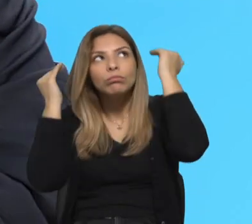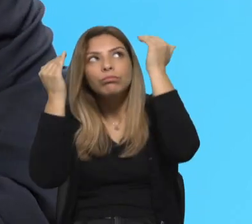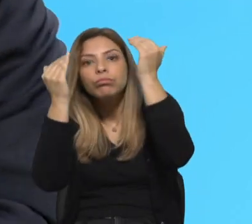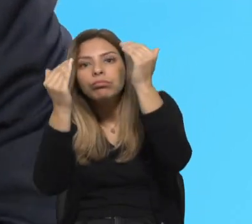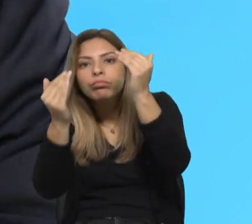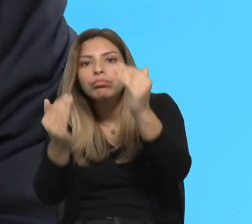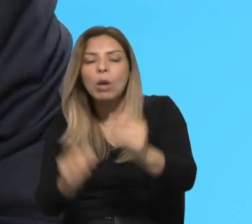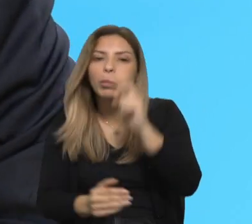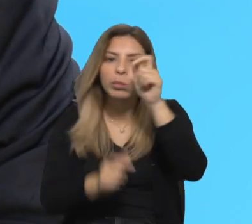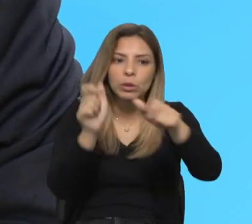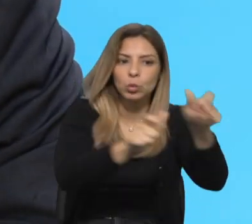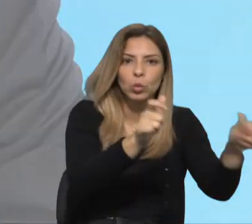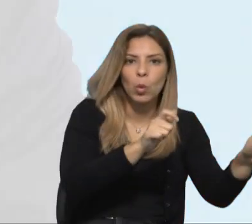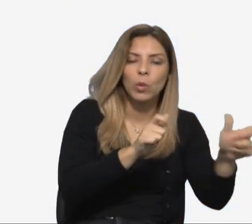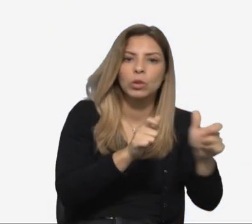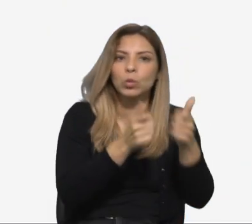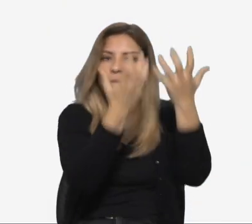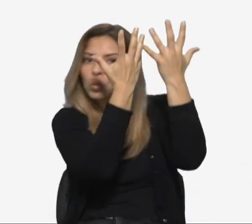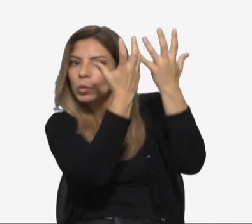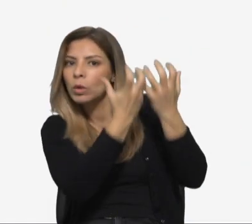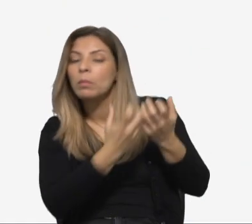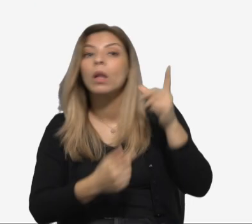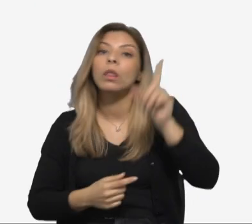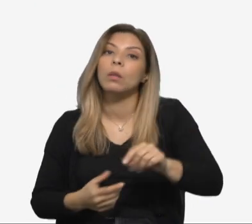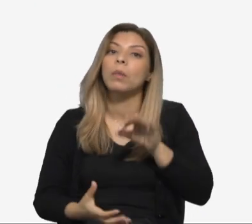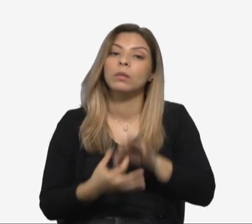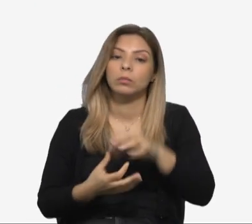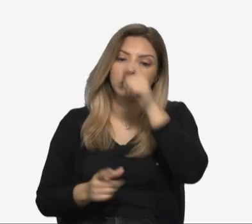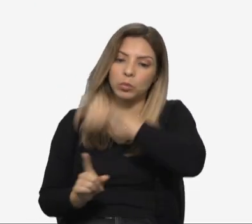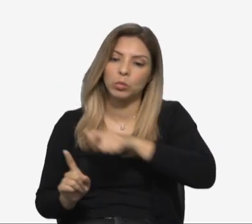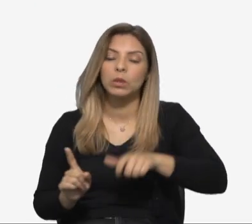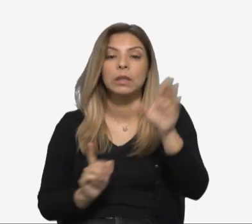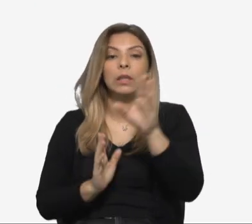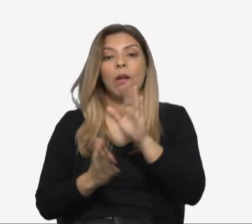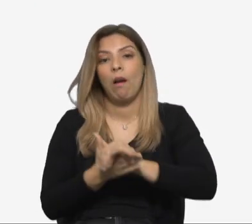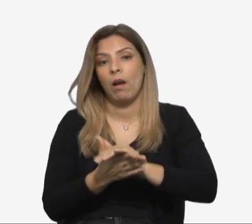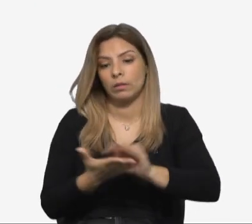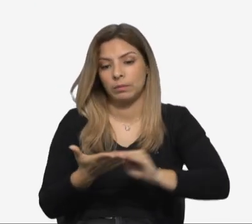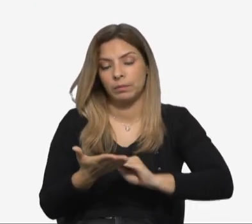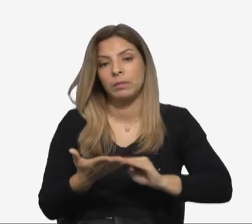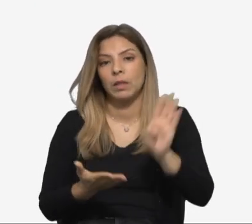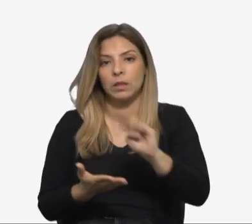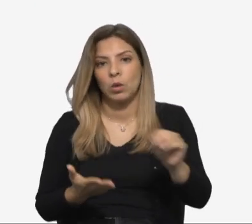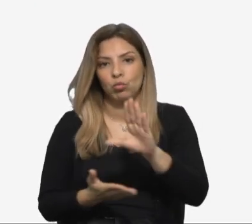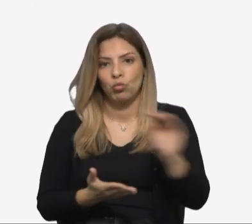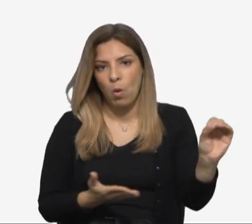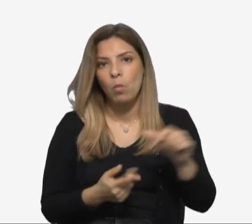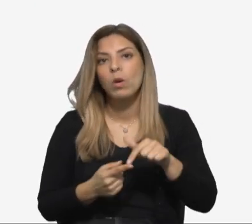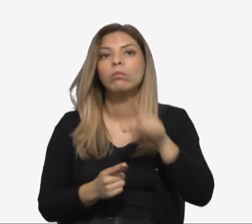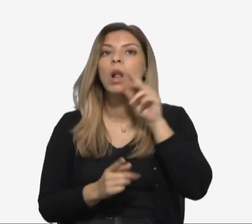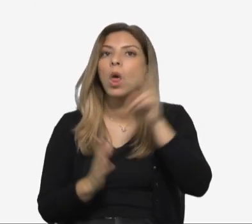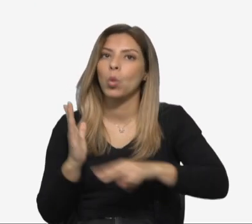fim, o mesmo evangelista, mas na carta de São João, na segunda